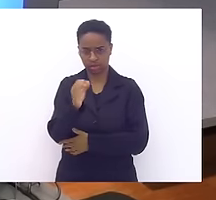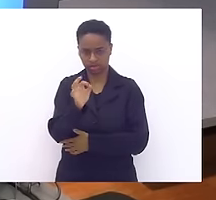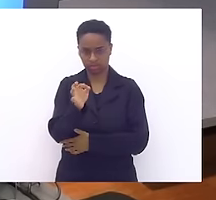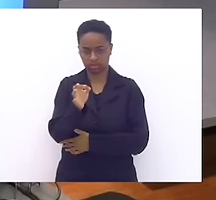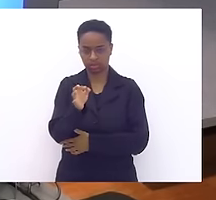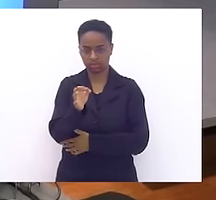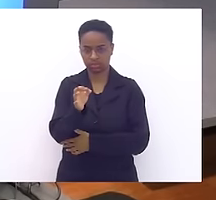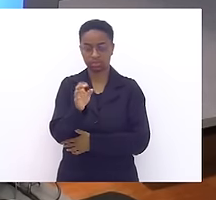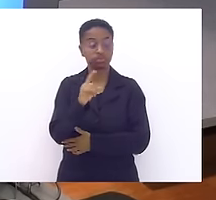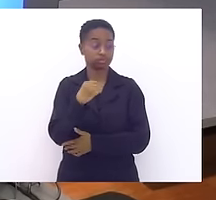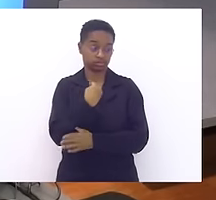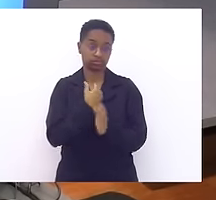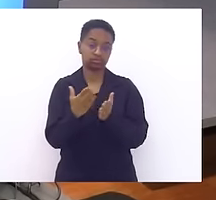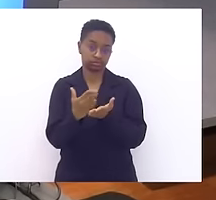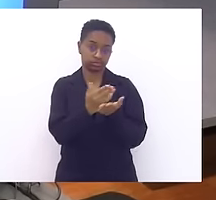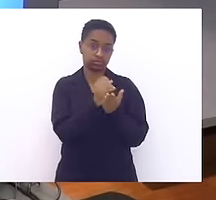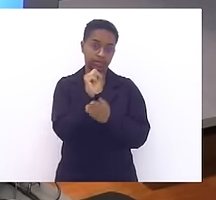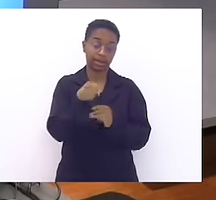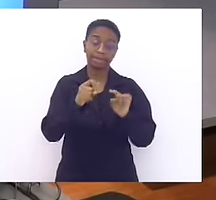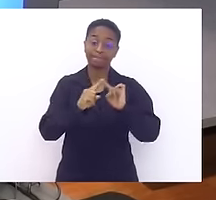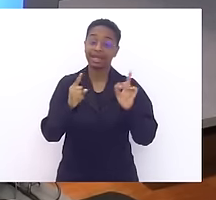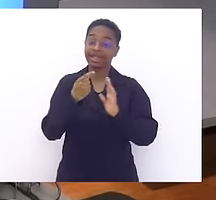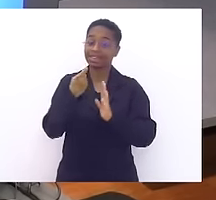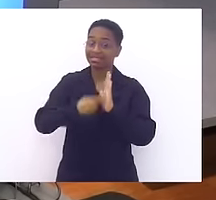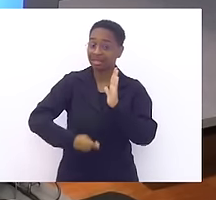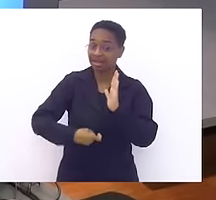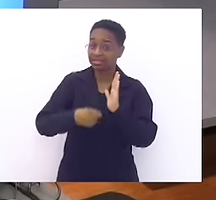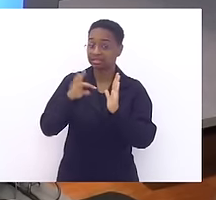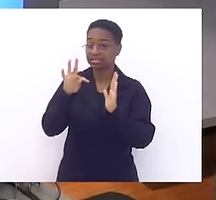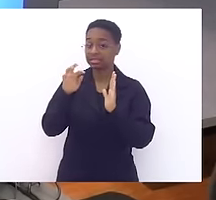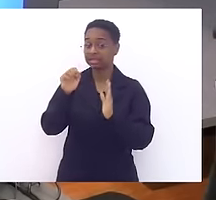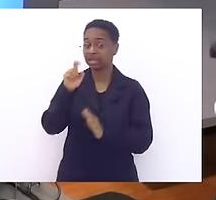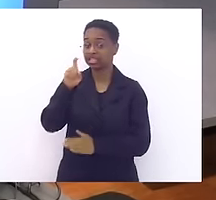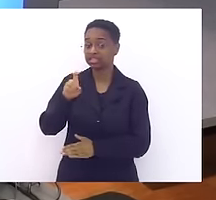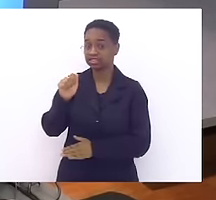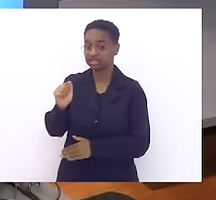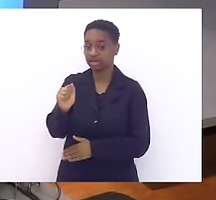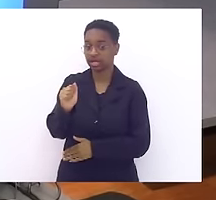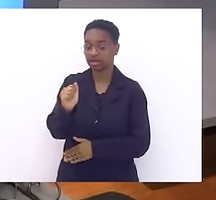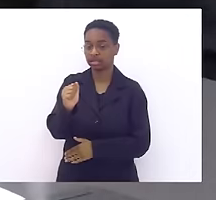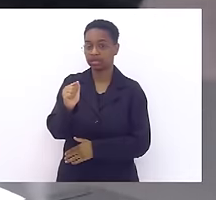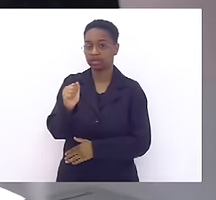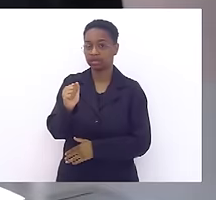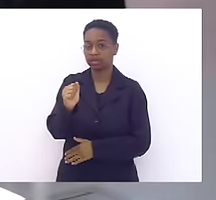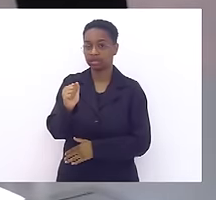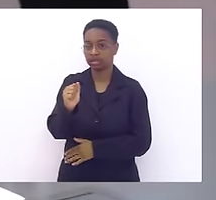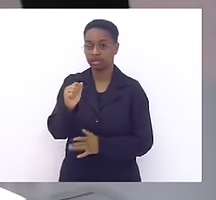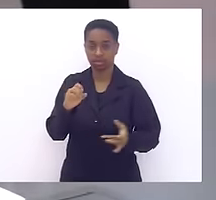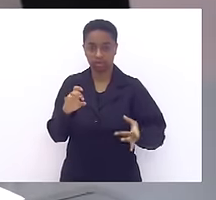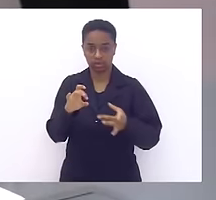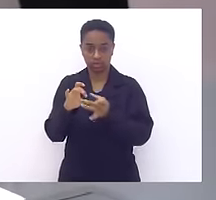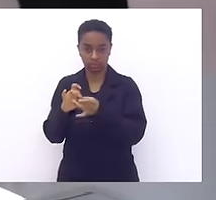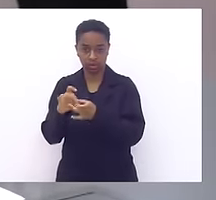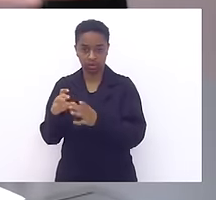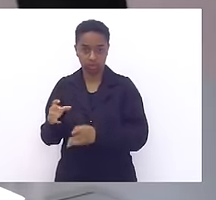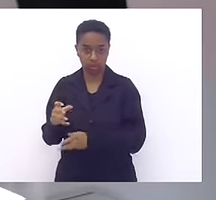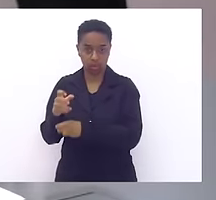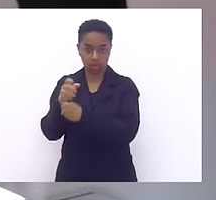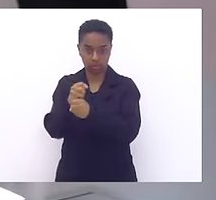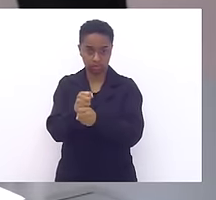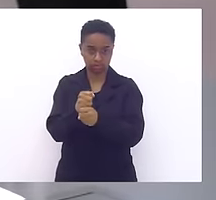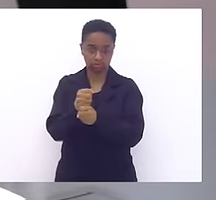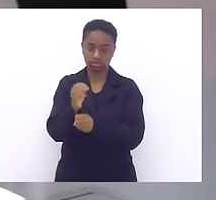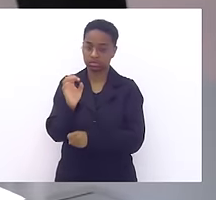que que é importante dizer essa taxa como na vida taxa Ela não vai para conta única do telefone sem